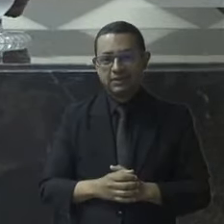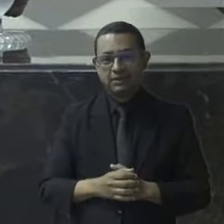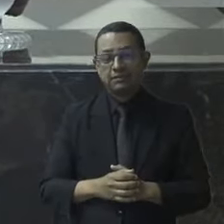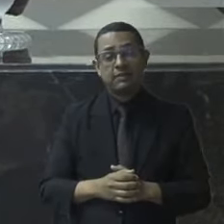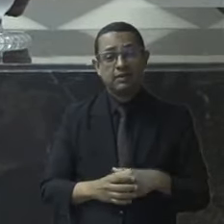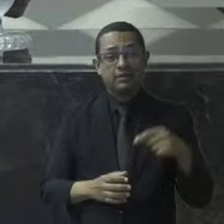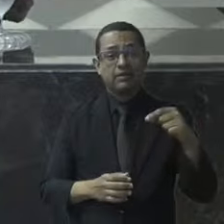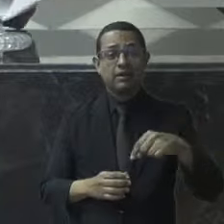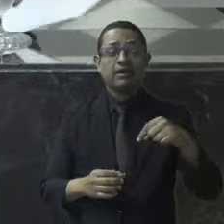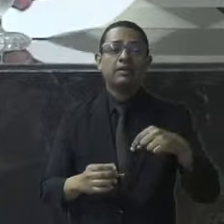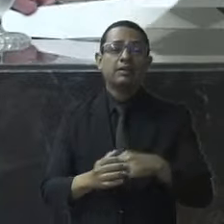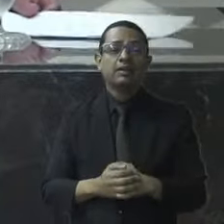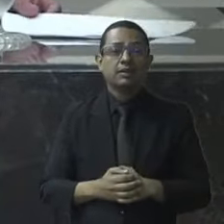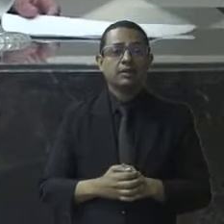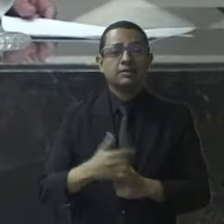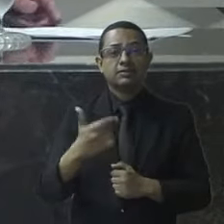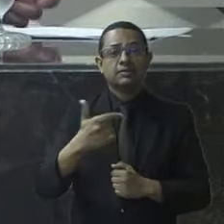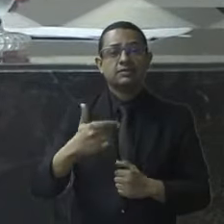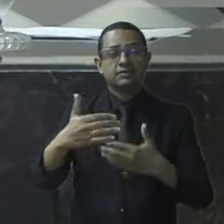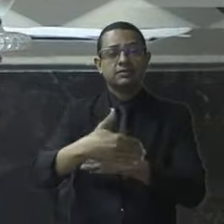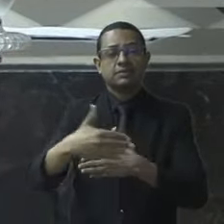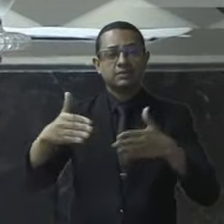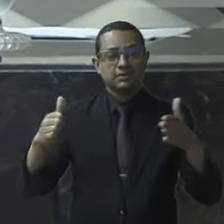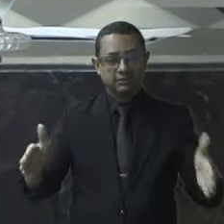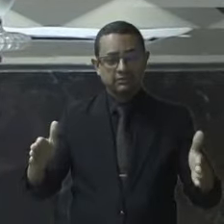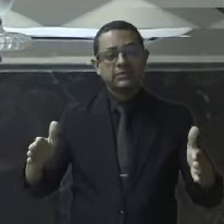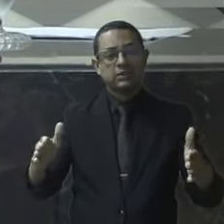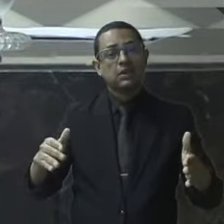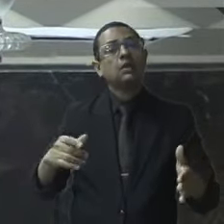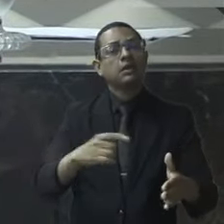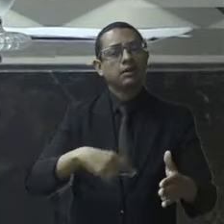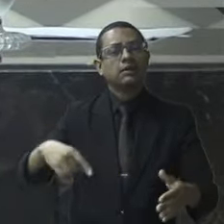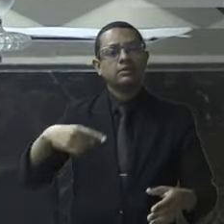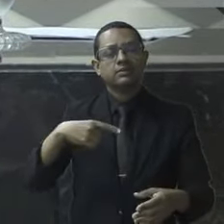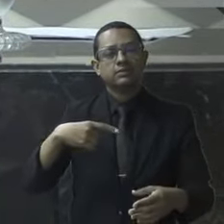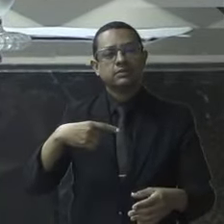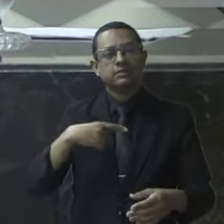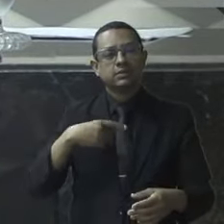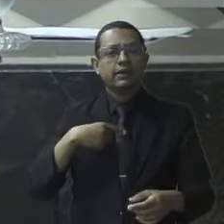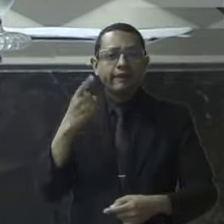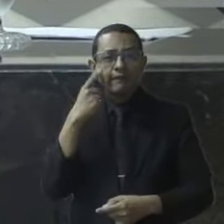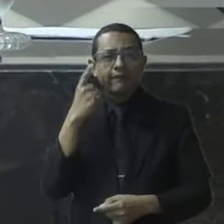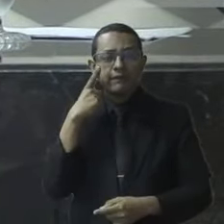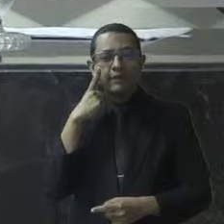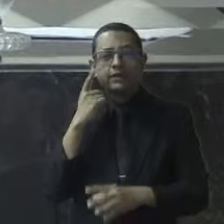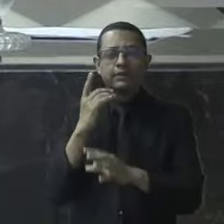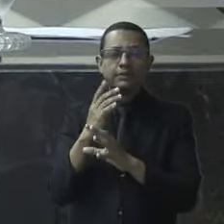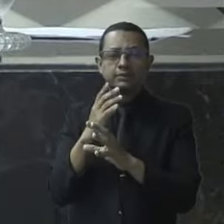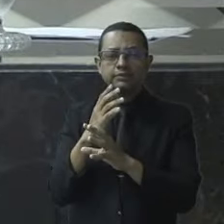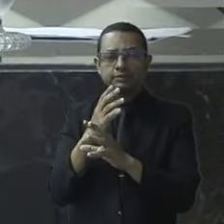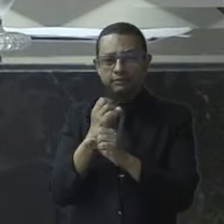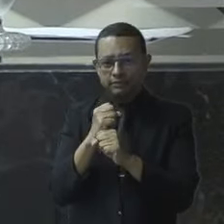andar, lá na sala do Liozes, onde a gente vai fazer o acompanhamento da apuração.